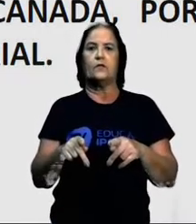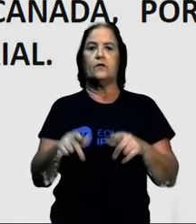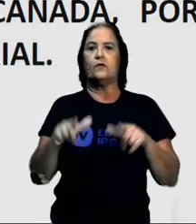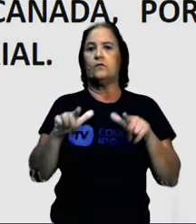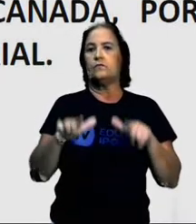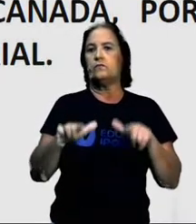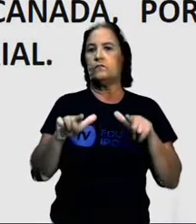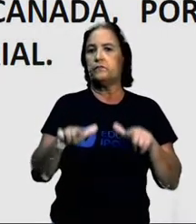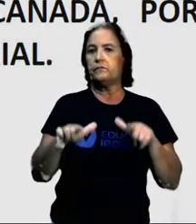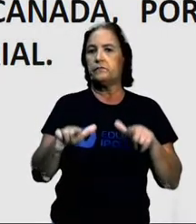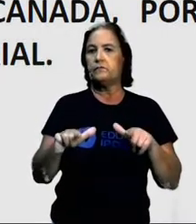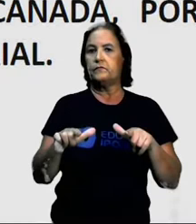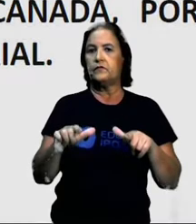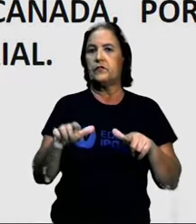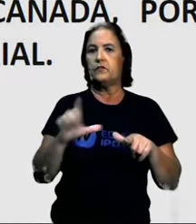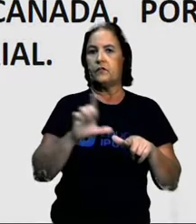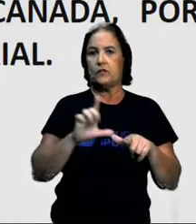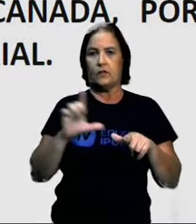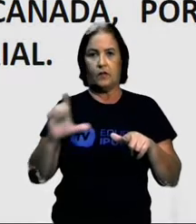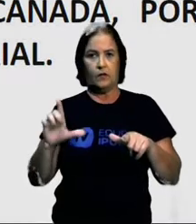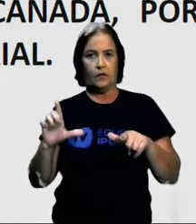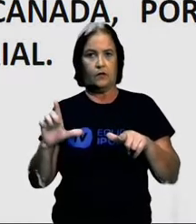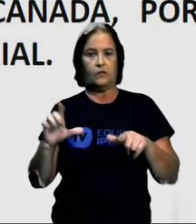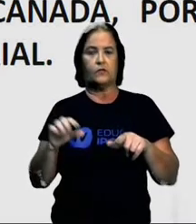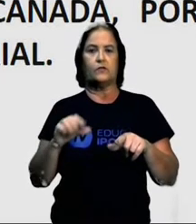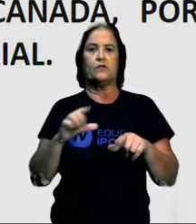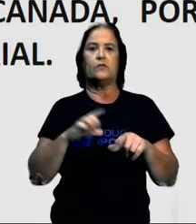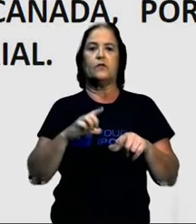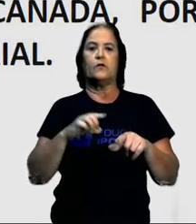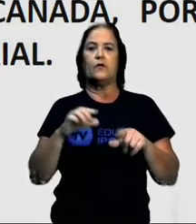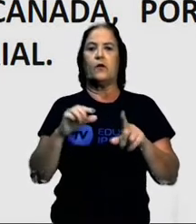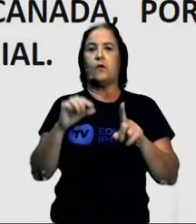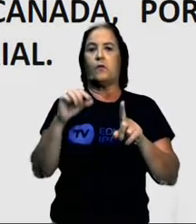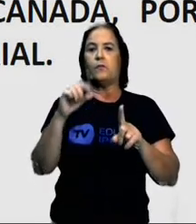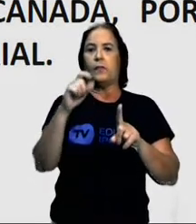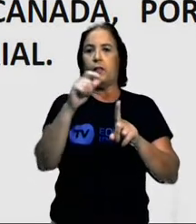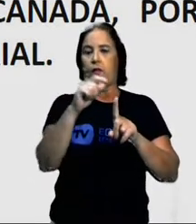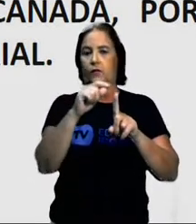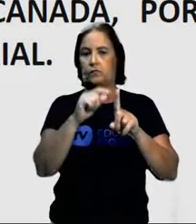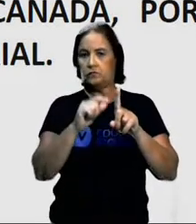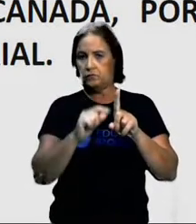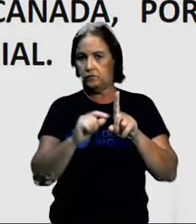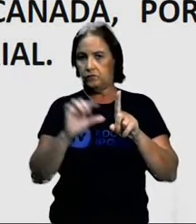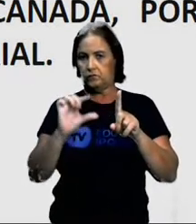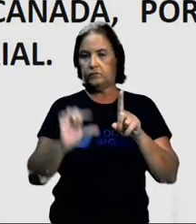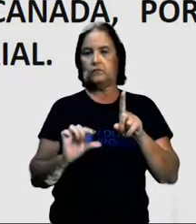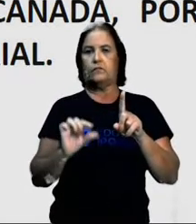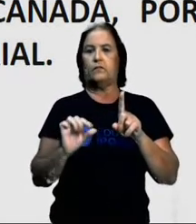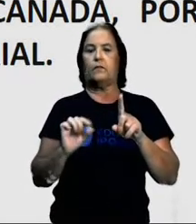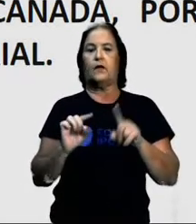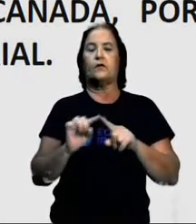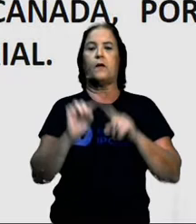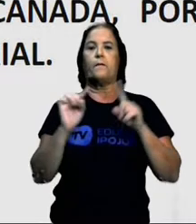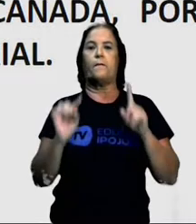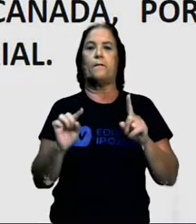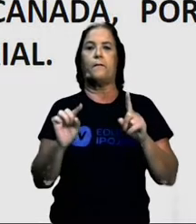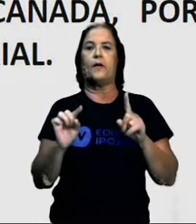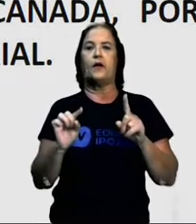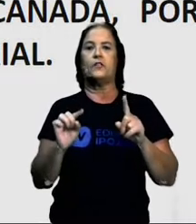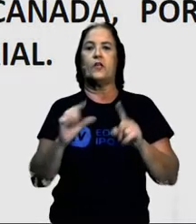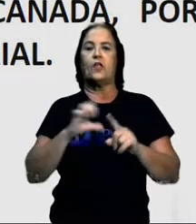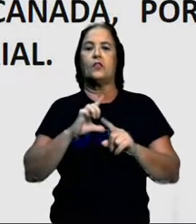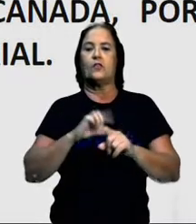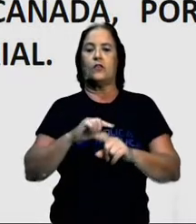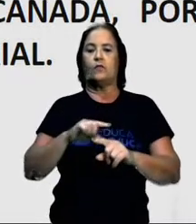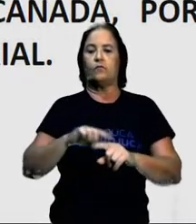oeste concentra-se em áreas de baixas altitudes, mas sujeitas a